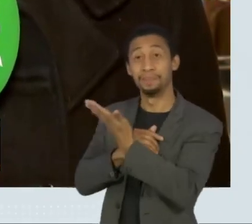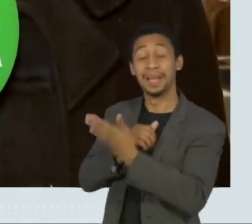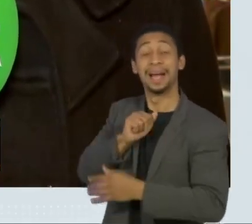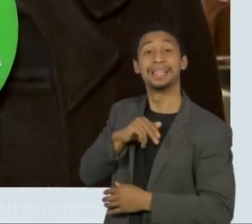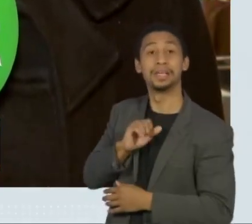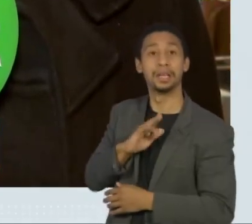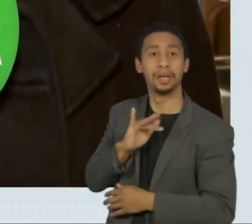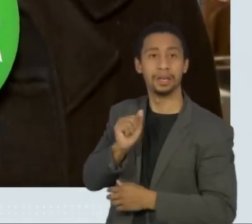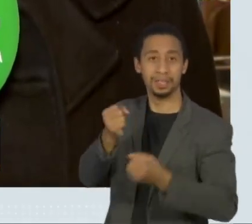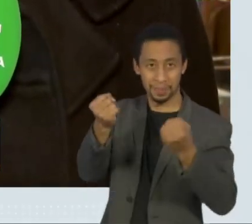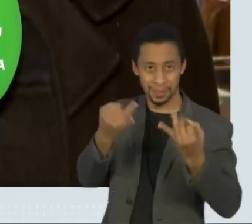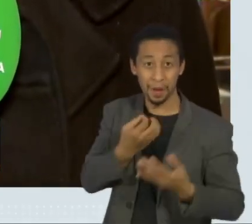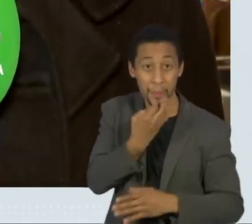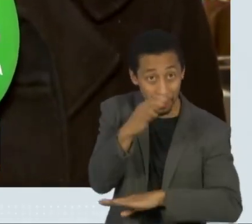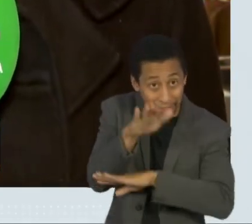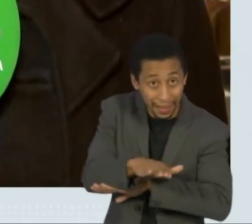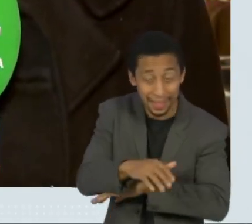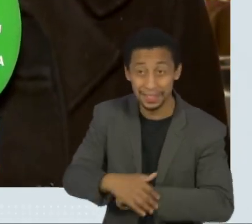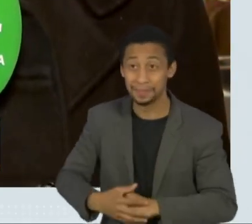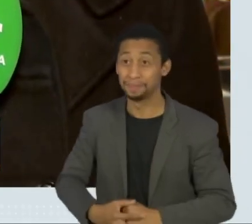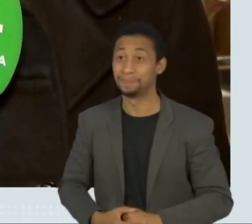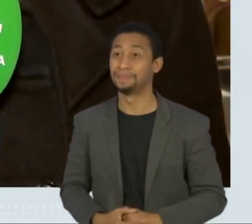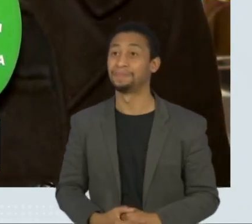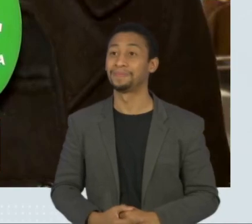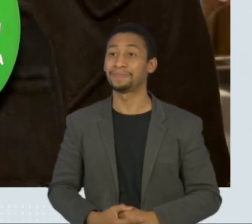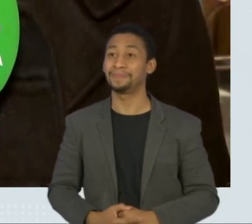Adriana Cimino. Boa tarde, Adriana.